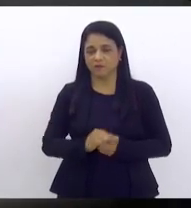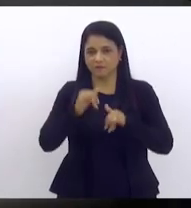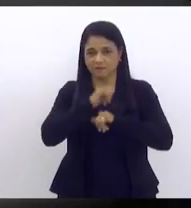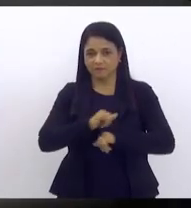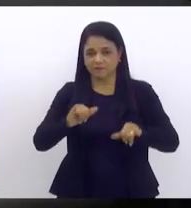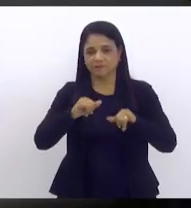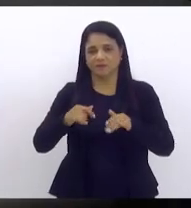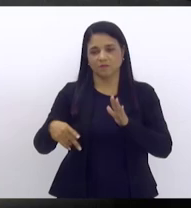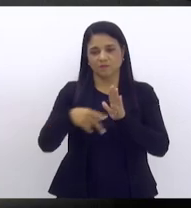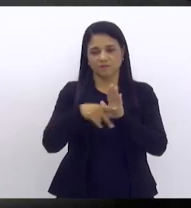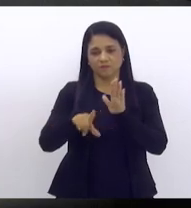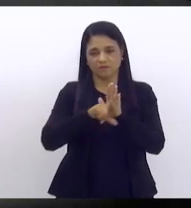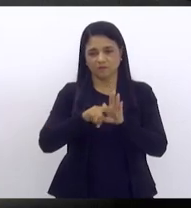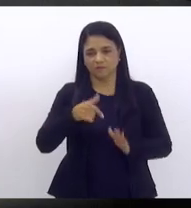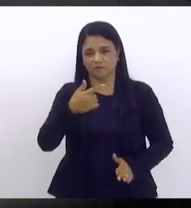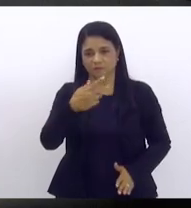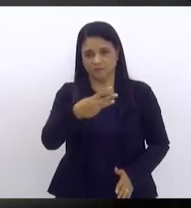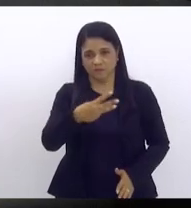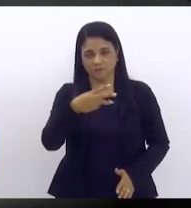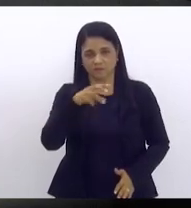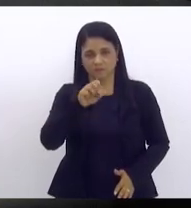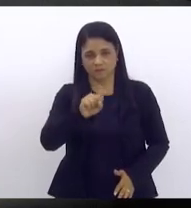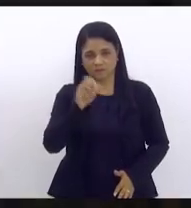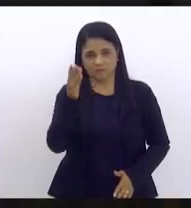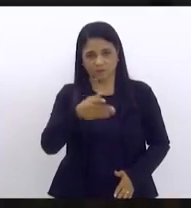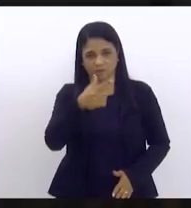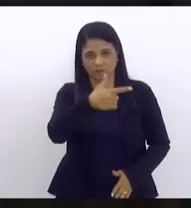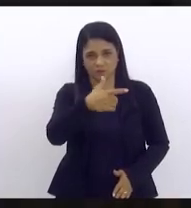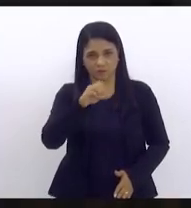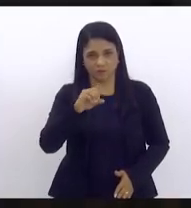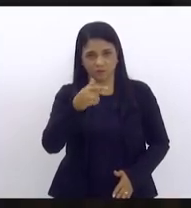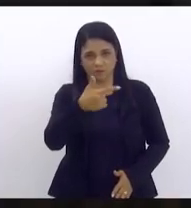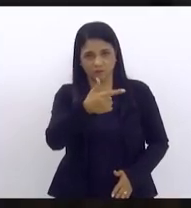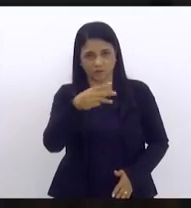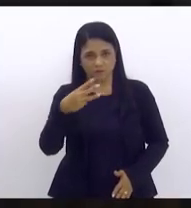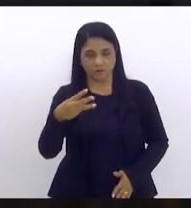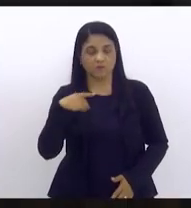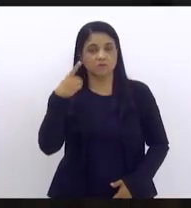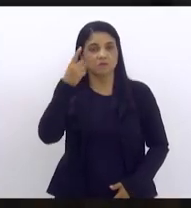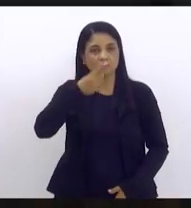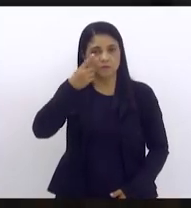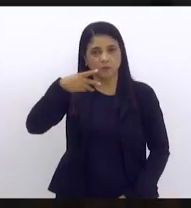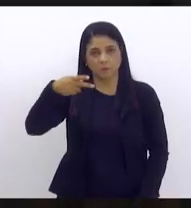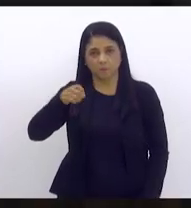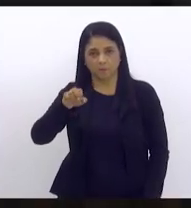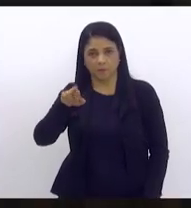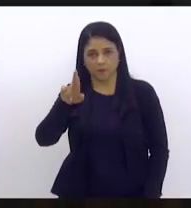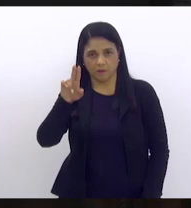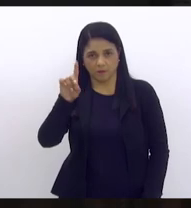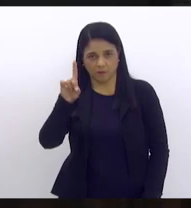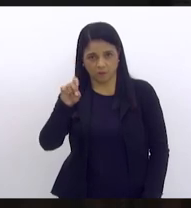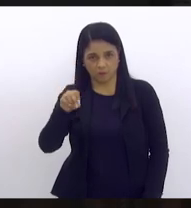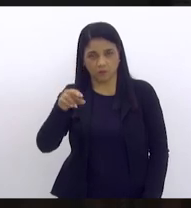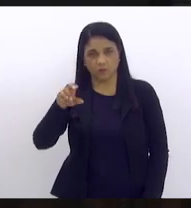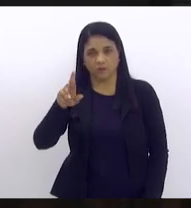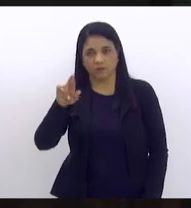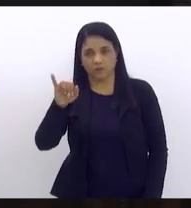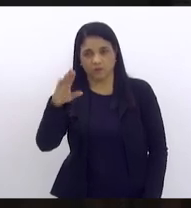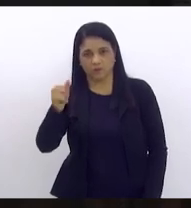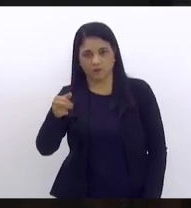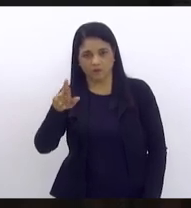o projeto de lei número 38/2023, de autoria do deputado Dr. Pedro Ricardo, que altera o anexo da lei